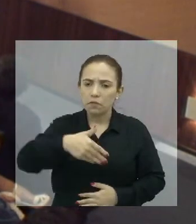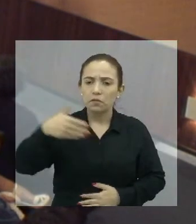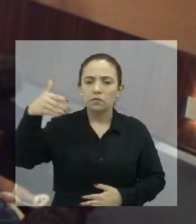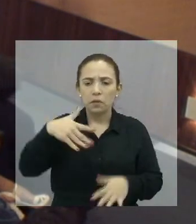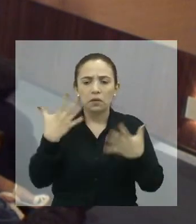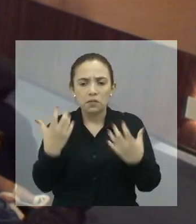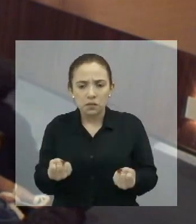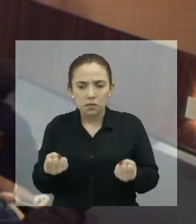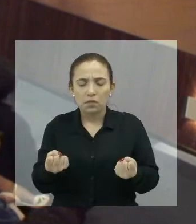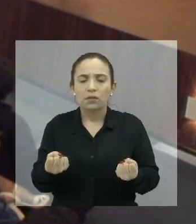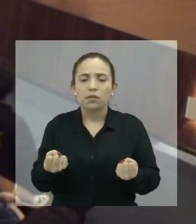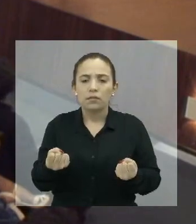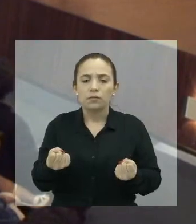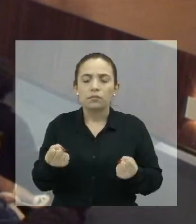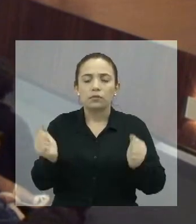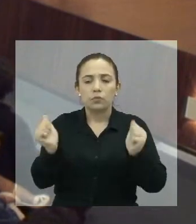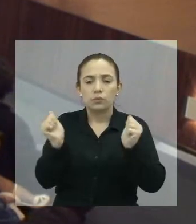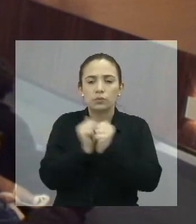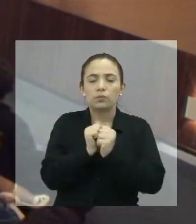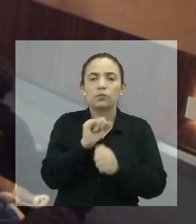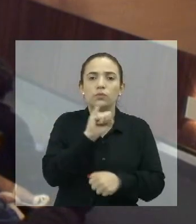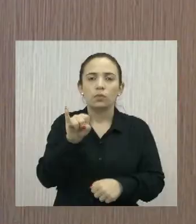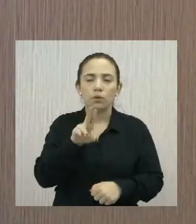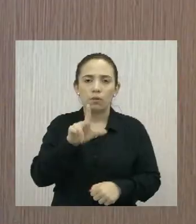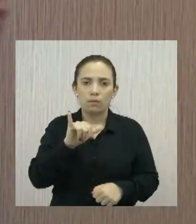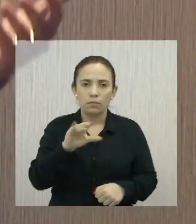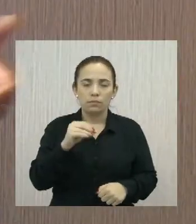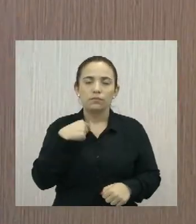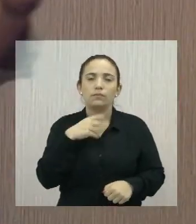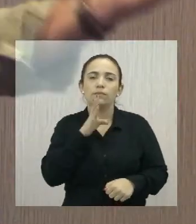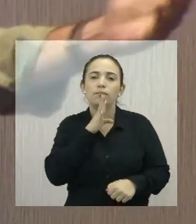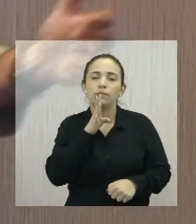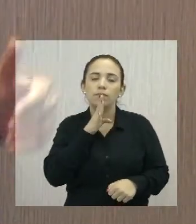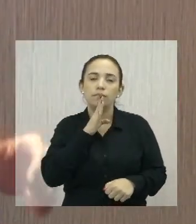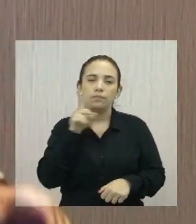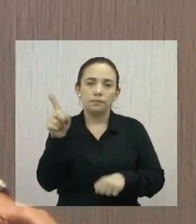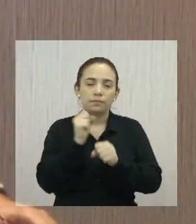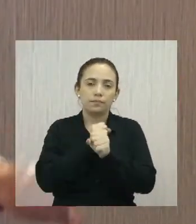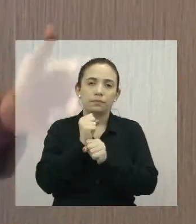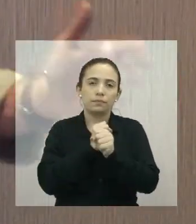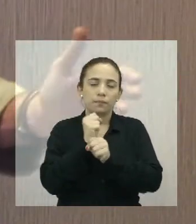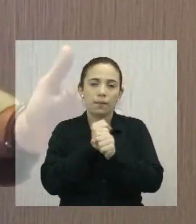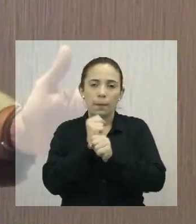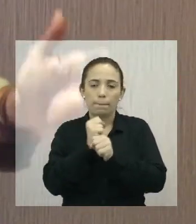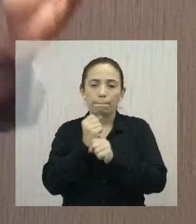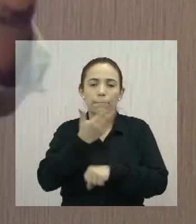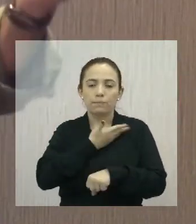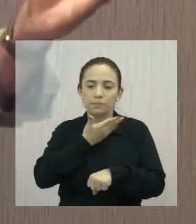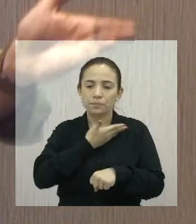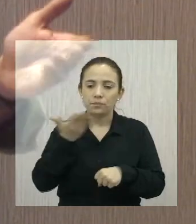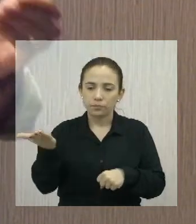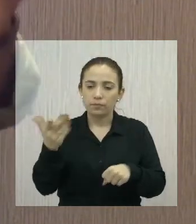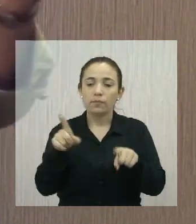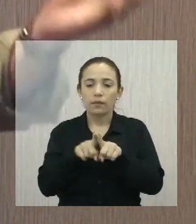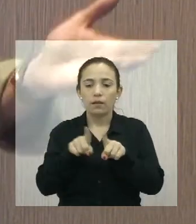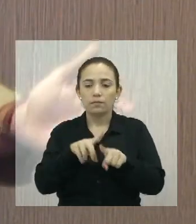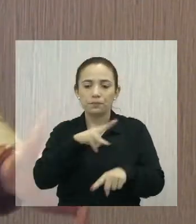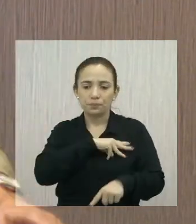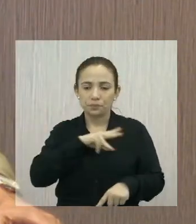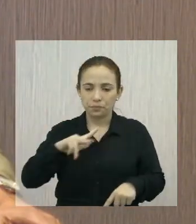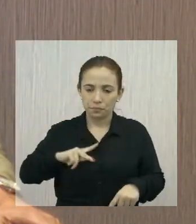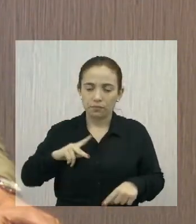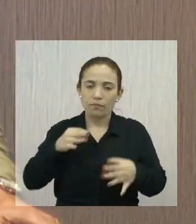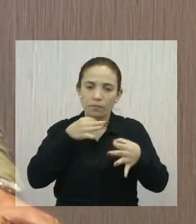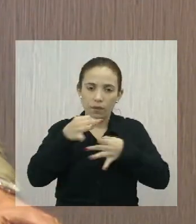né? Agora com a presença do Júlio também, que eu já conheço também de outras relações, nossos colegas vereadores, e o Ministério Público tem dado uma